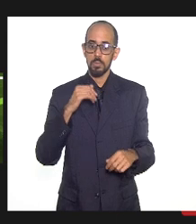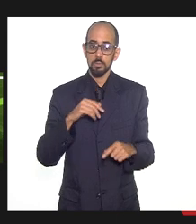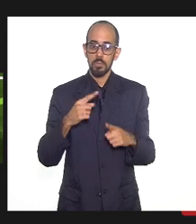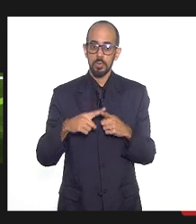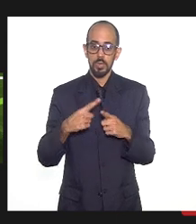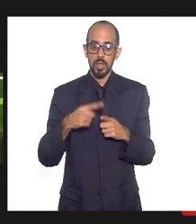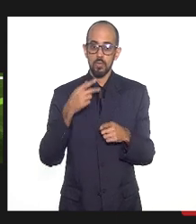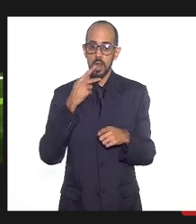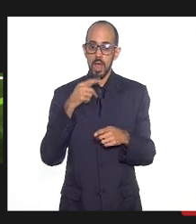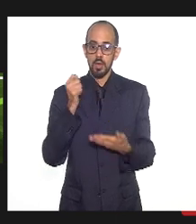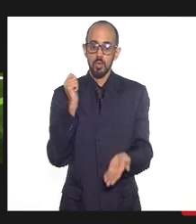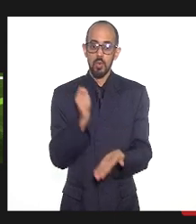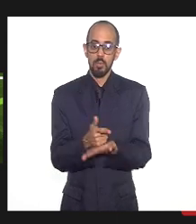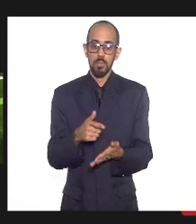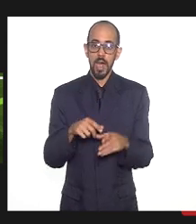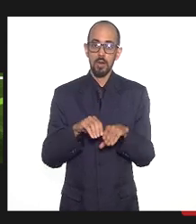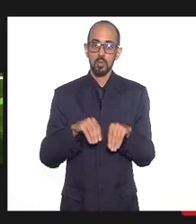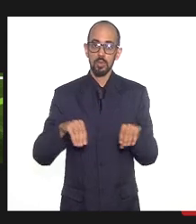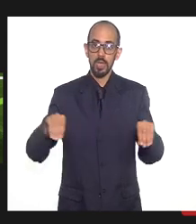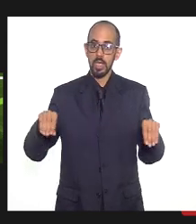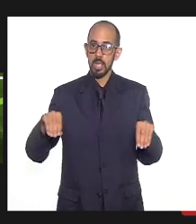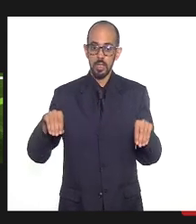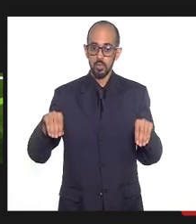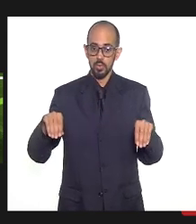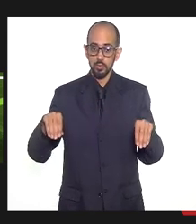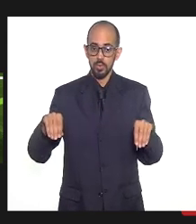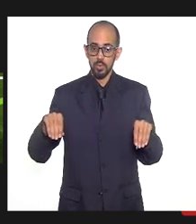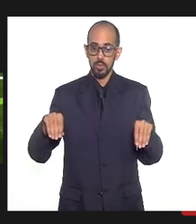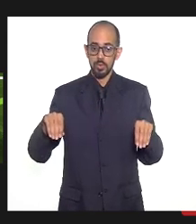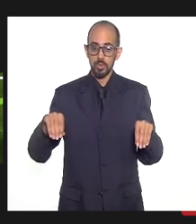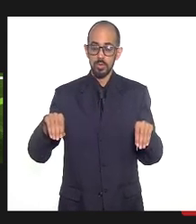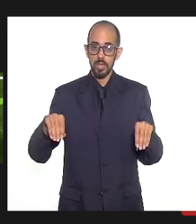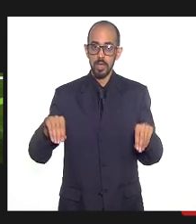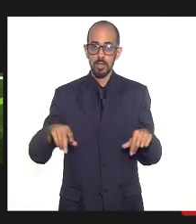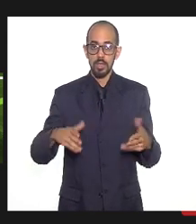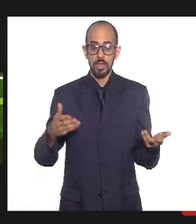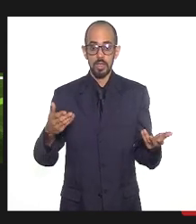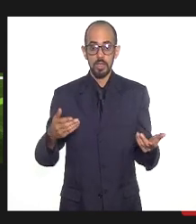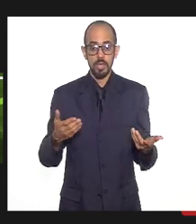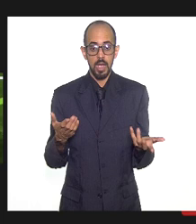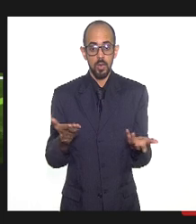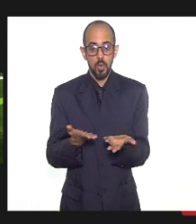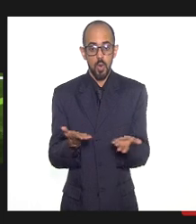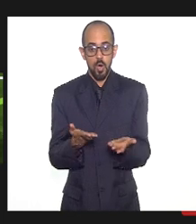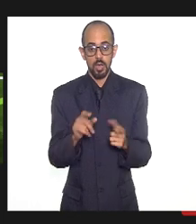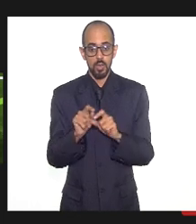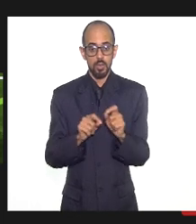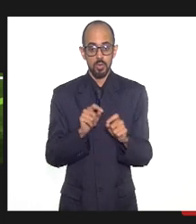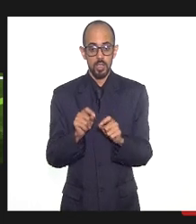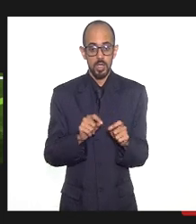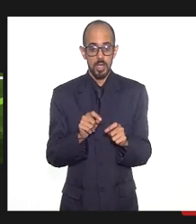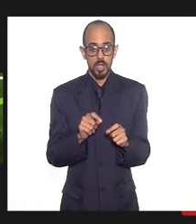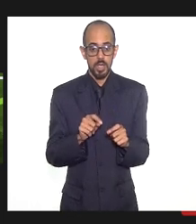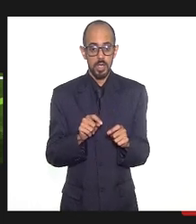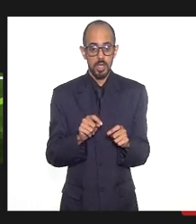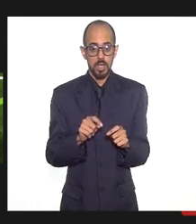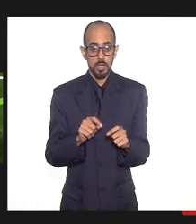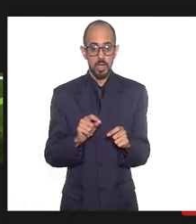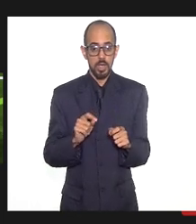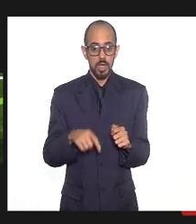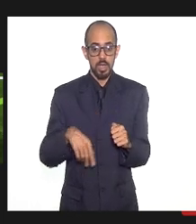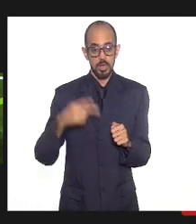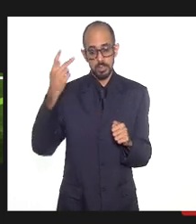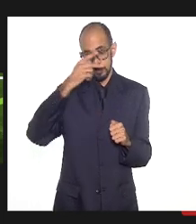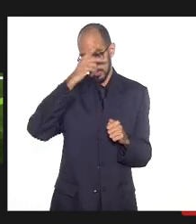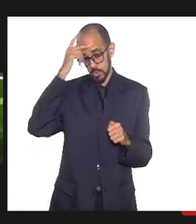que comprou o terreno lá. E eles têm essas pessoas também, eles usam, eles moram bem